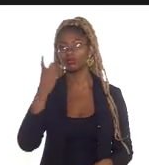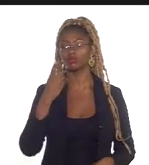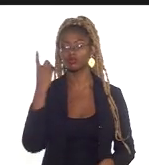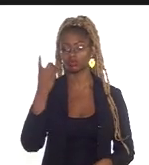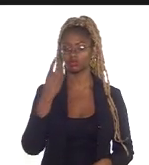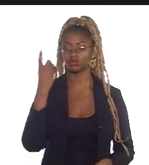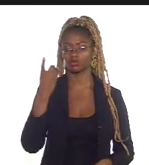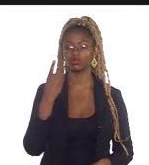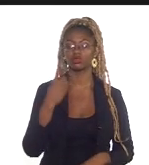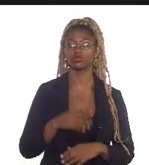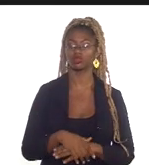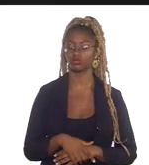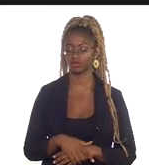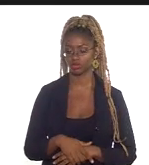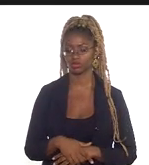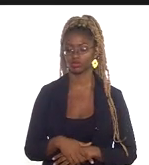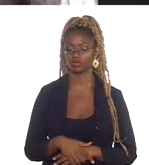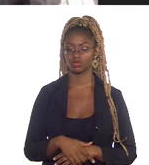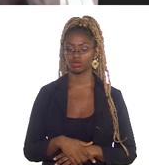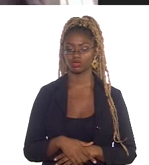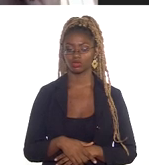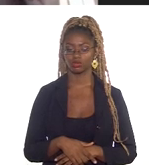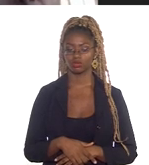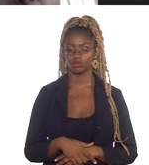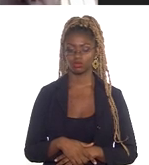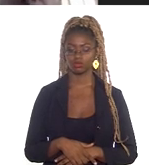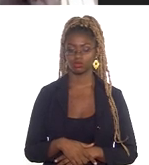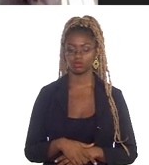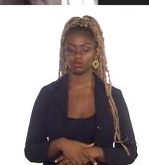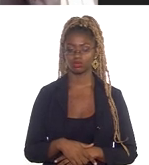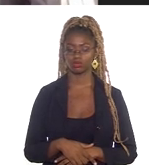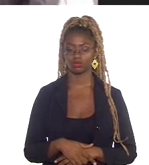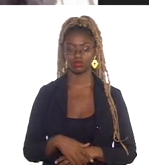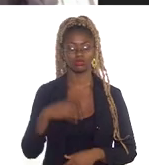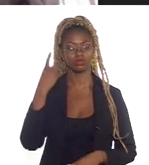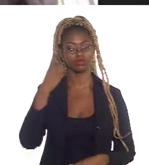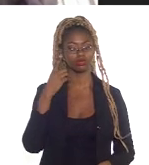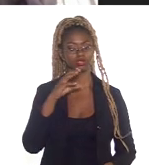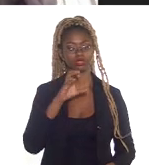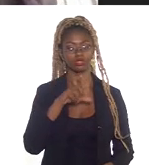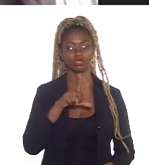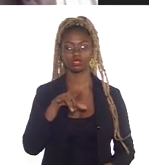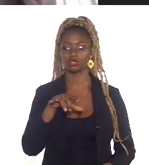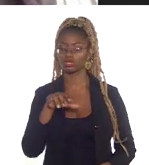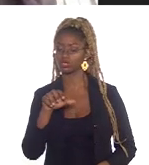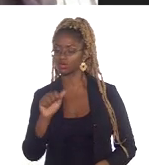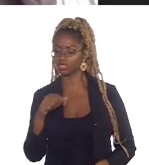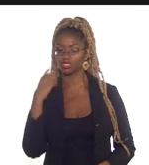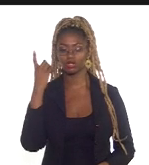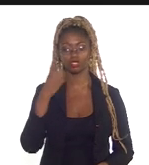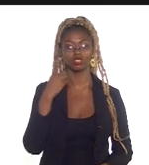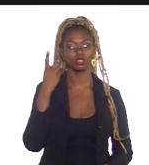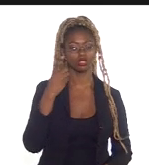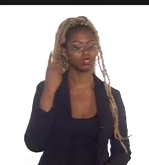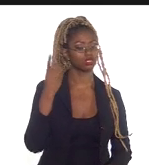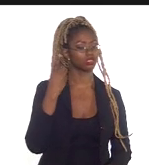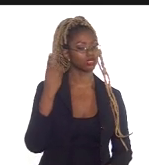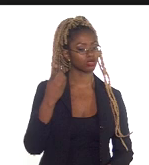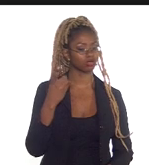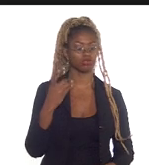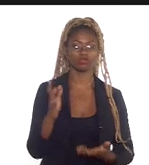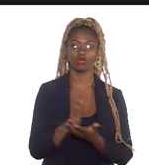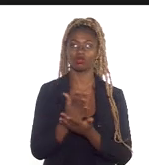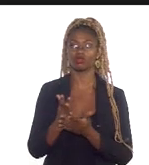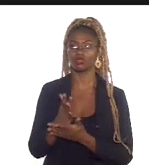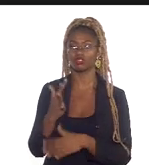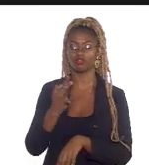Nélio Carvalho, Dionísio Lins, deputada Célia, as deputadas que não puderam estar aqui